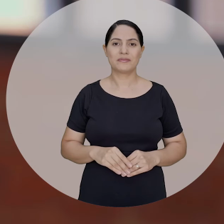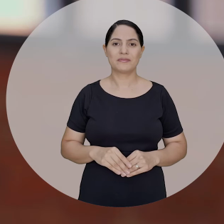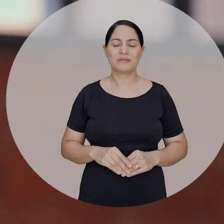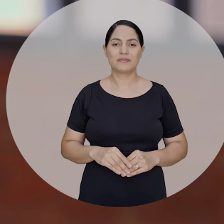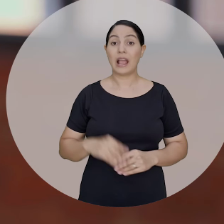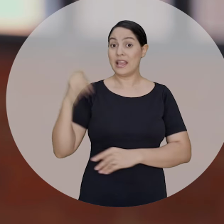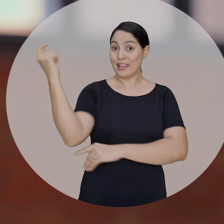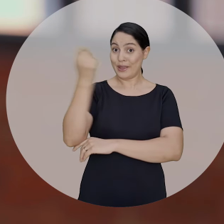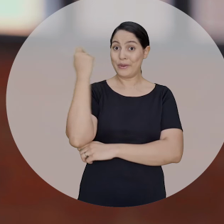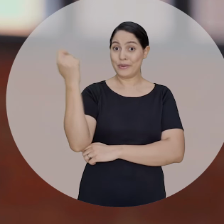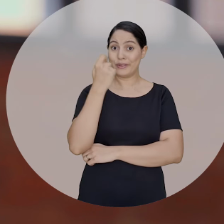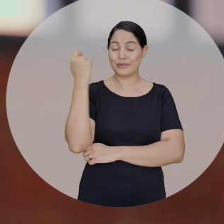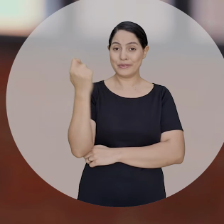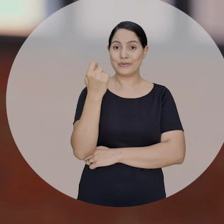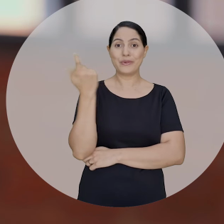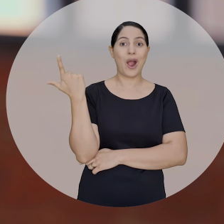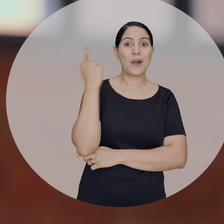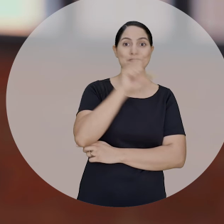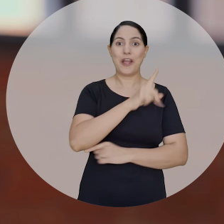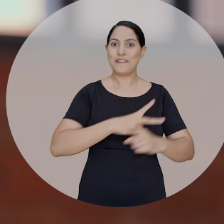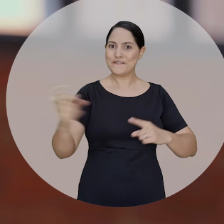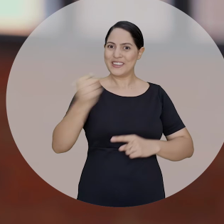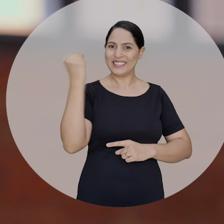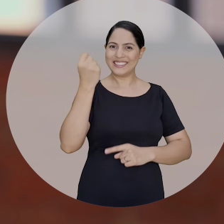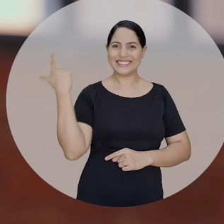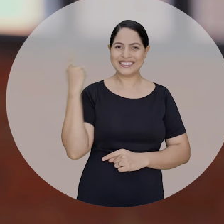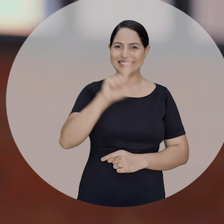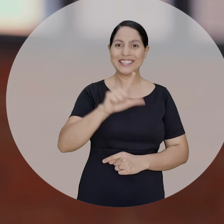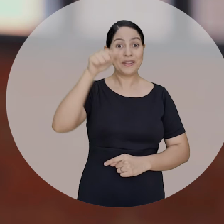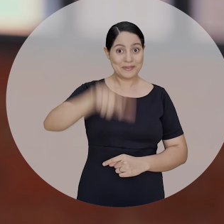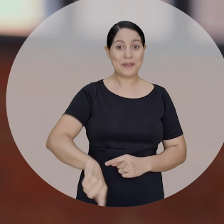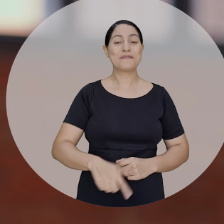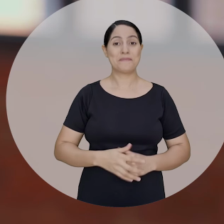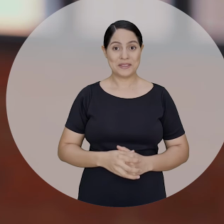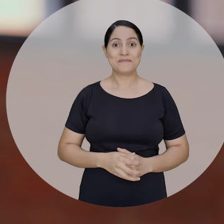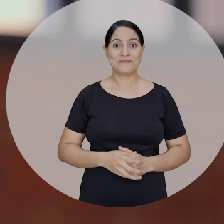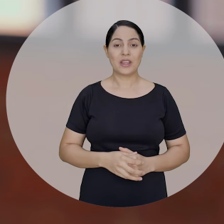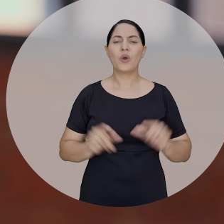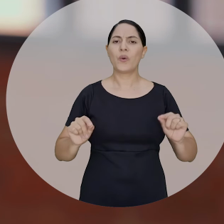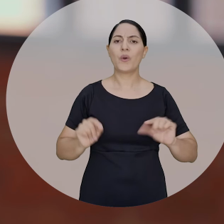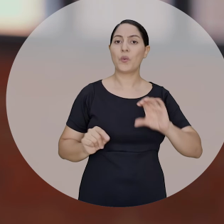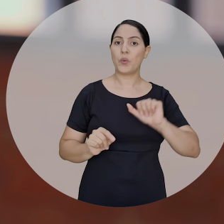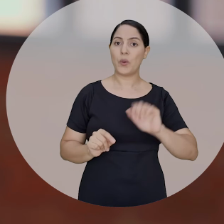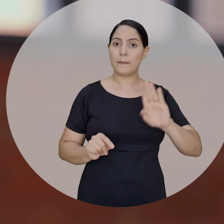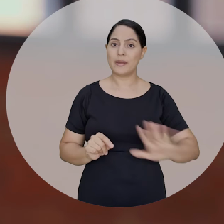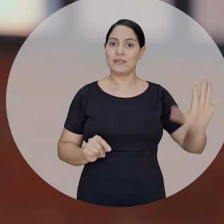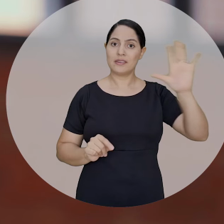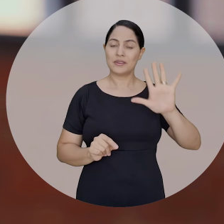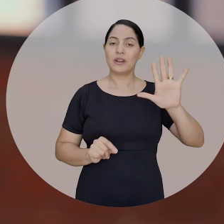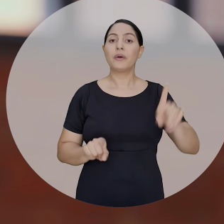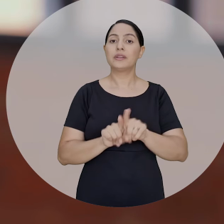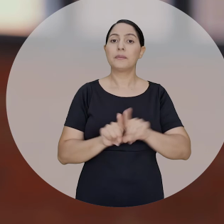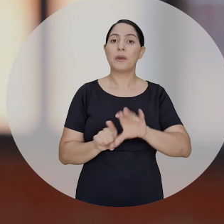O Rio Grande do Sul foi palco de mais uma grande vitória da advocacia brasileira. Com a atuação direta da OAB Nacional e da OAB